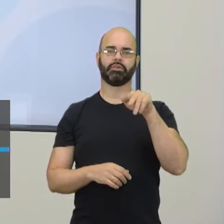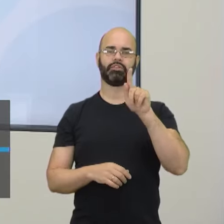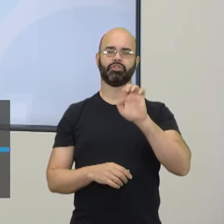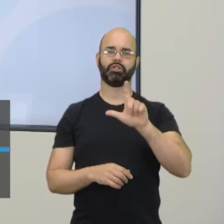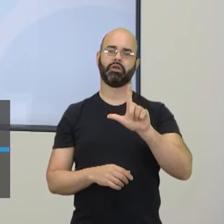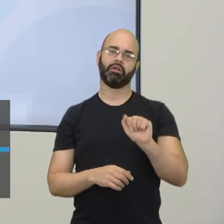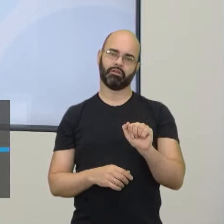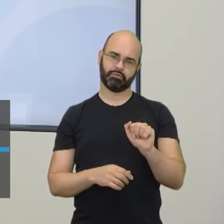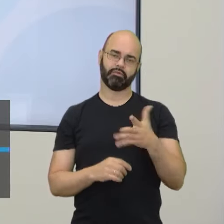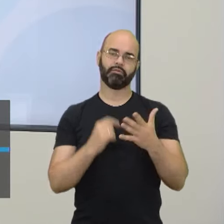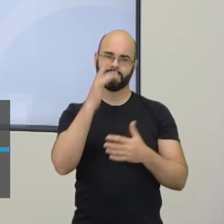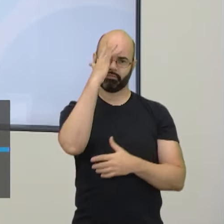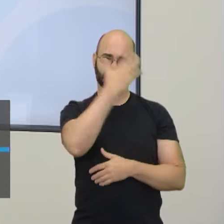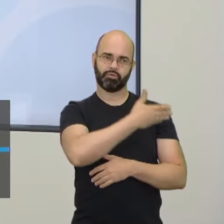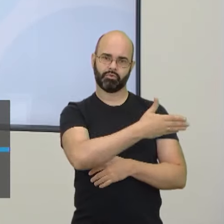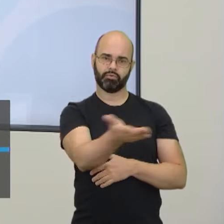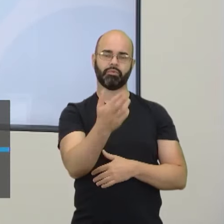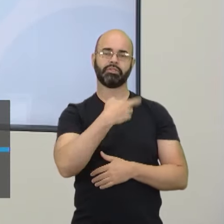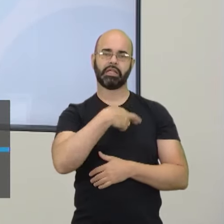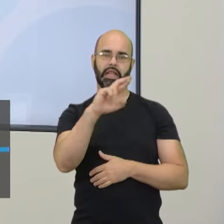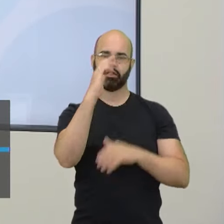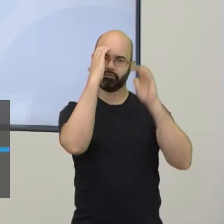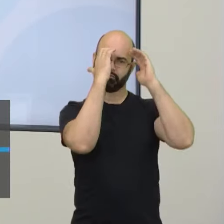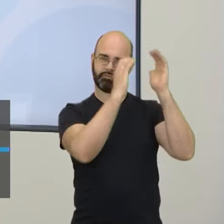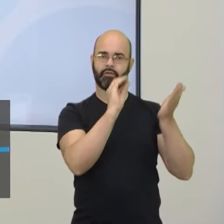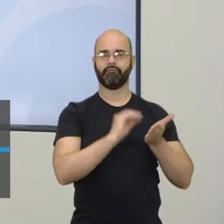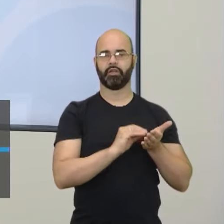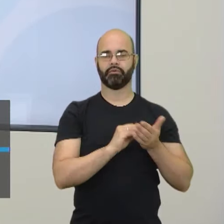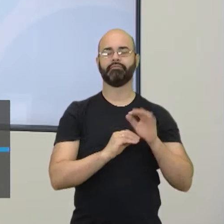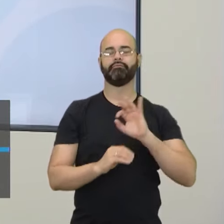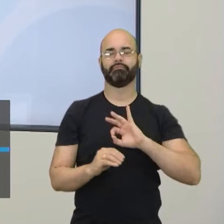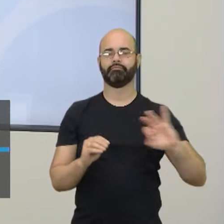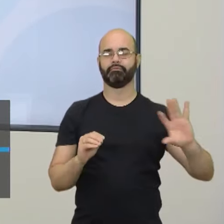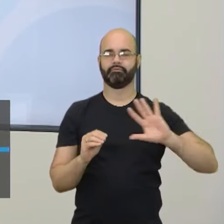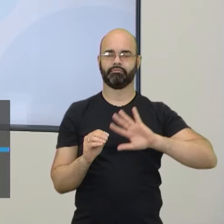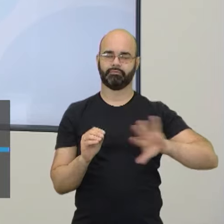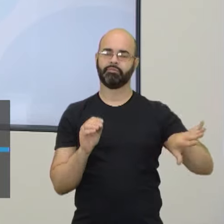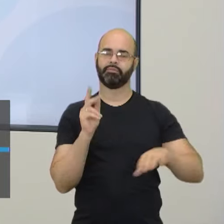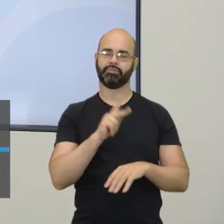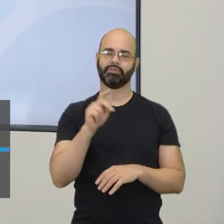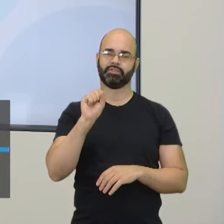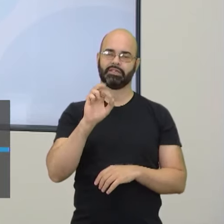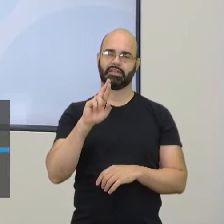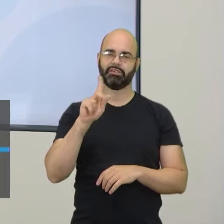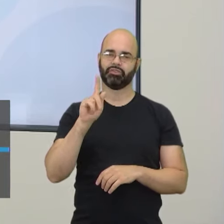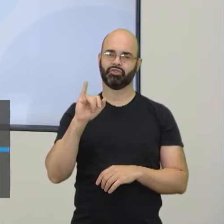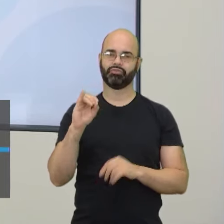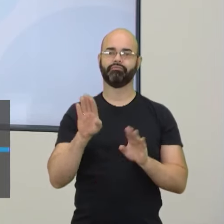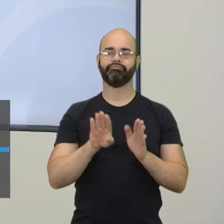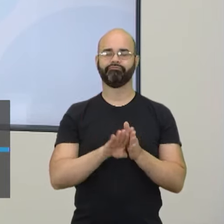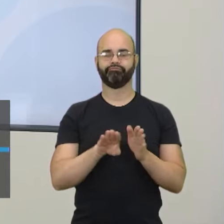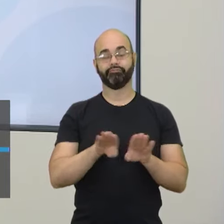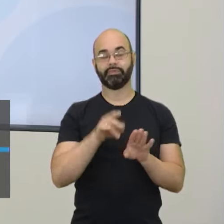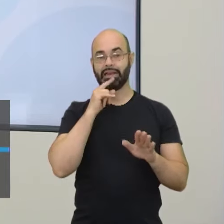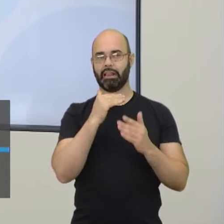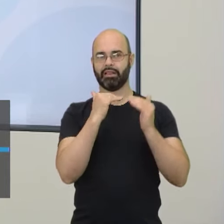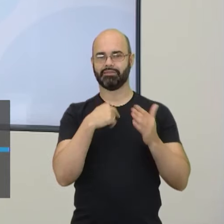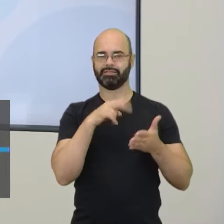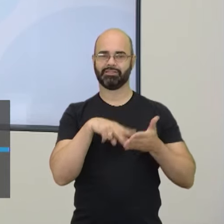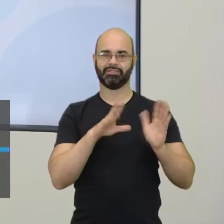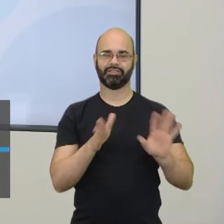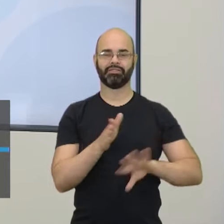de respeito com a religião do próximo. Pro Sérgio, a Yasmin respondeu assim, ó, o preconceito com a religião dos outros. Ah, esse eu já tinha lido.